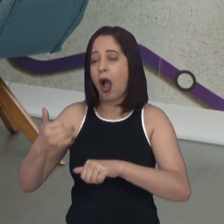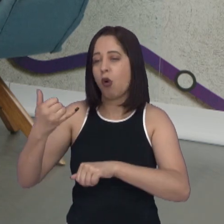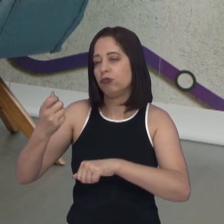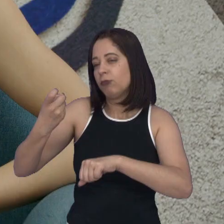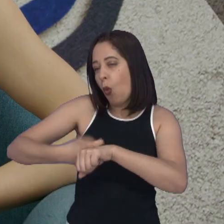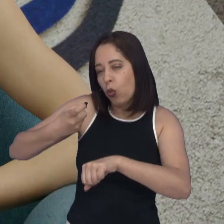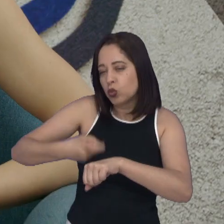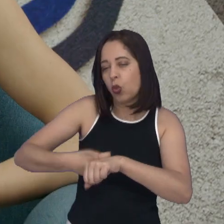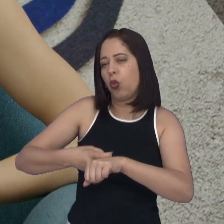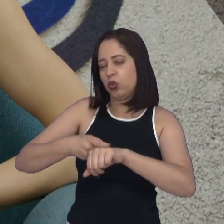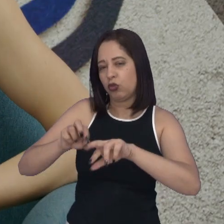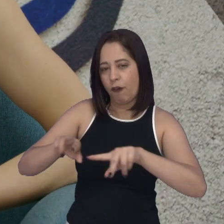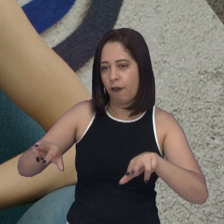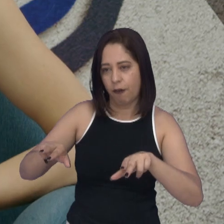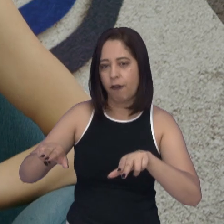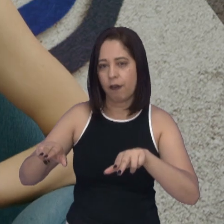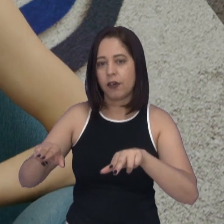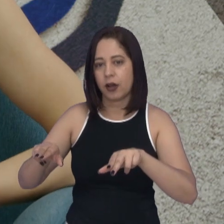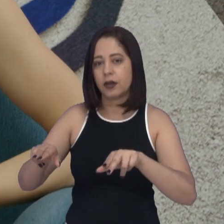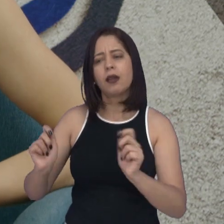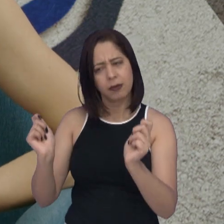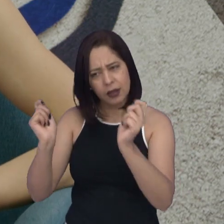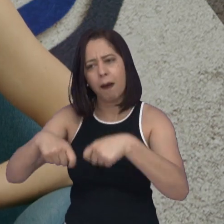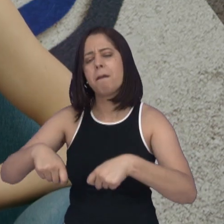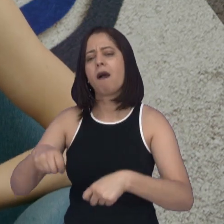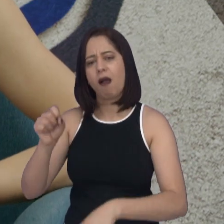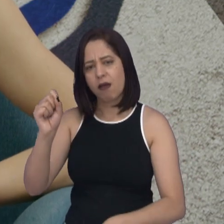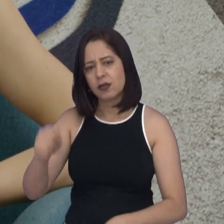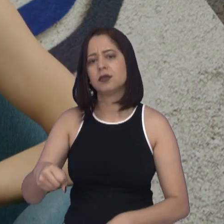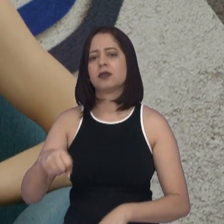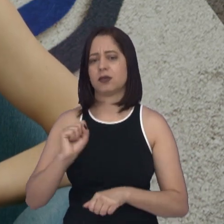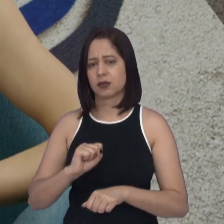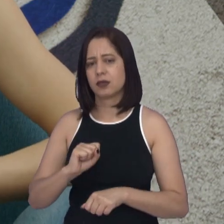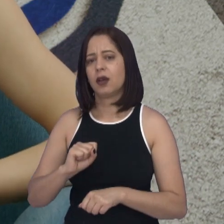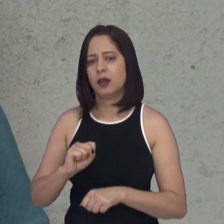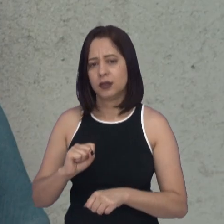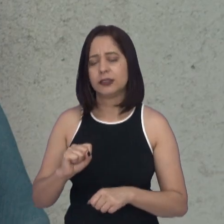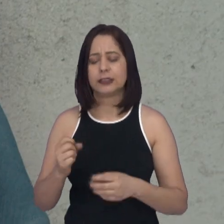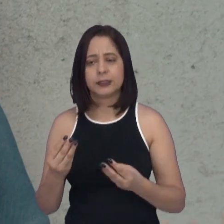enfim. Então, toda a cadeia produtiva ela pode passar por uma otimização